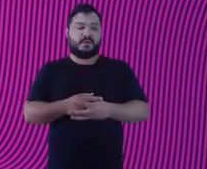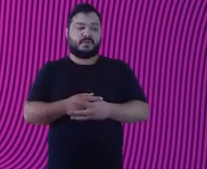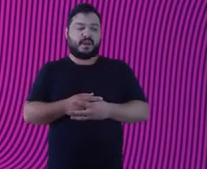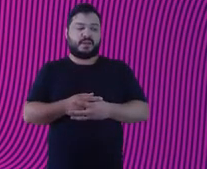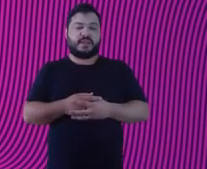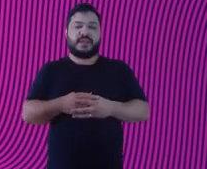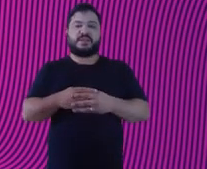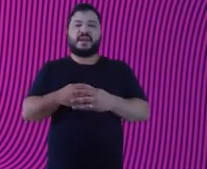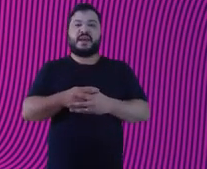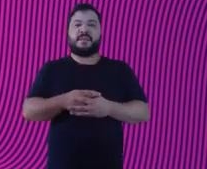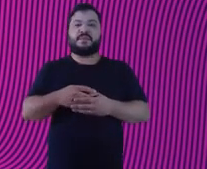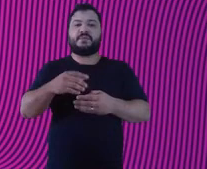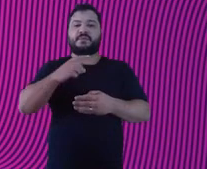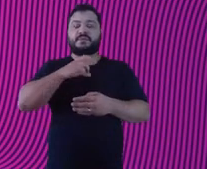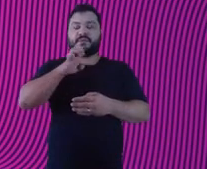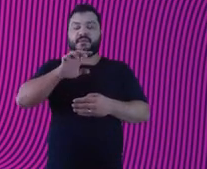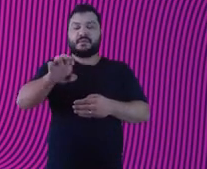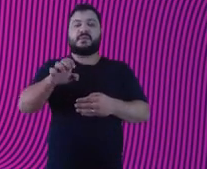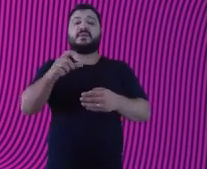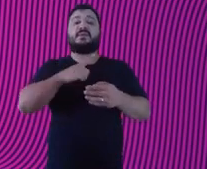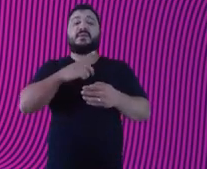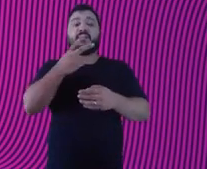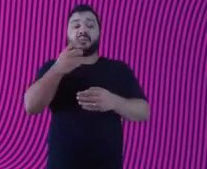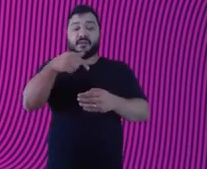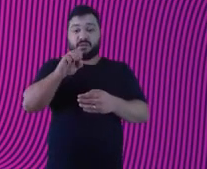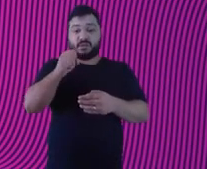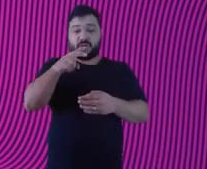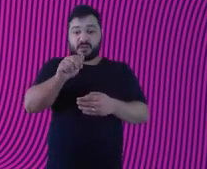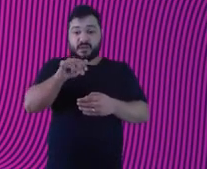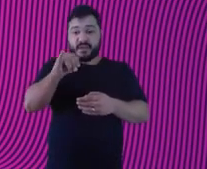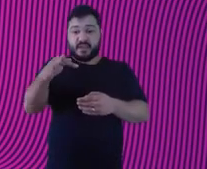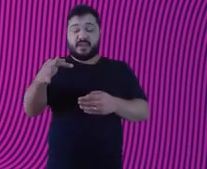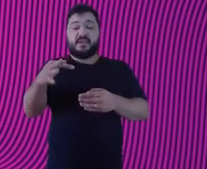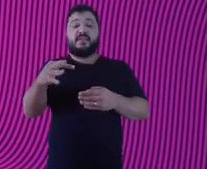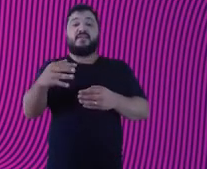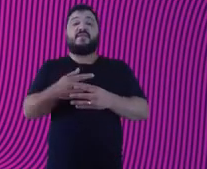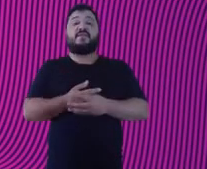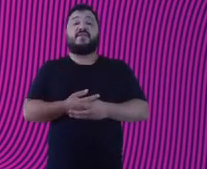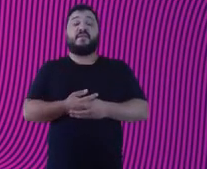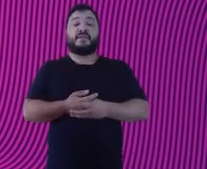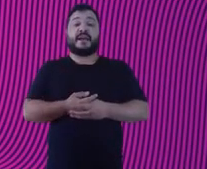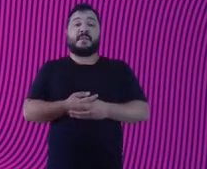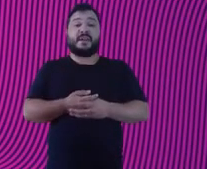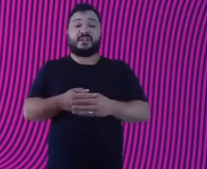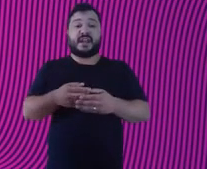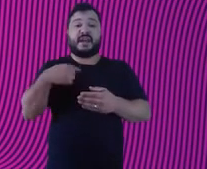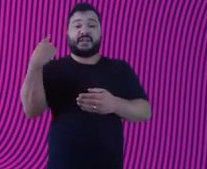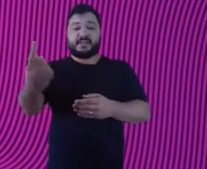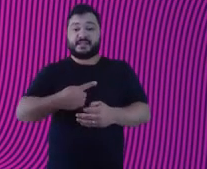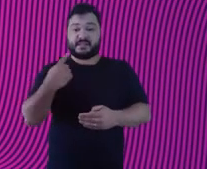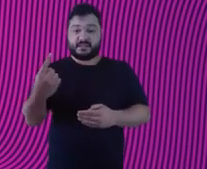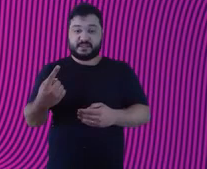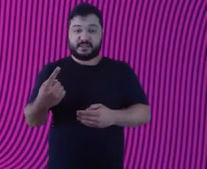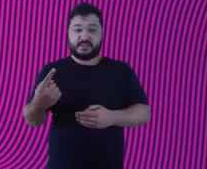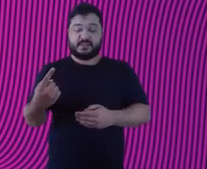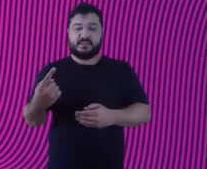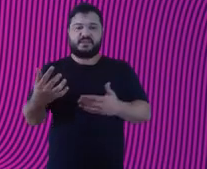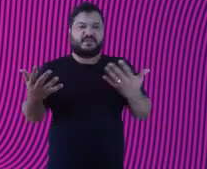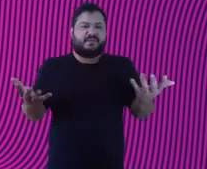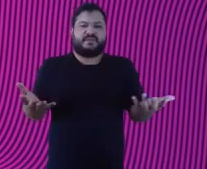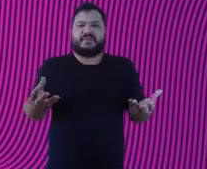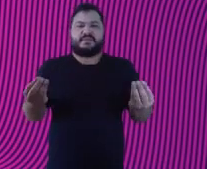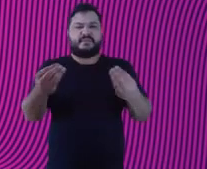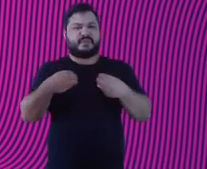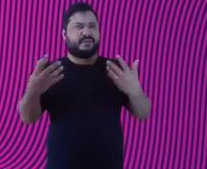naive, CD38 naive, quer dizer, então assim, a gente fica, claro que isso me deixou